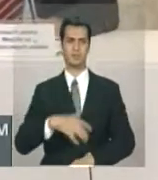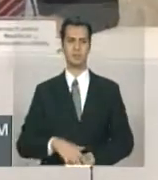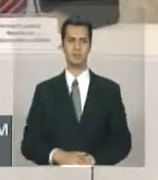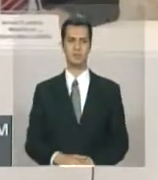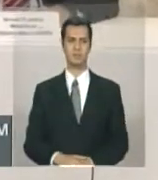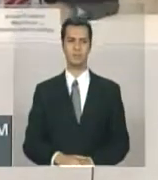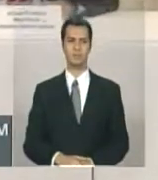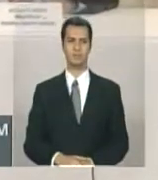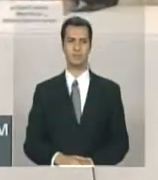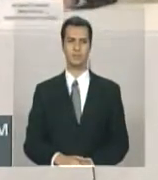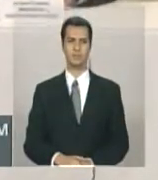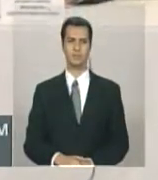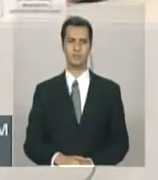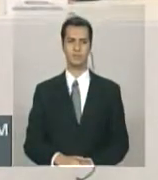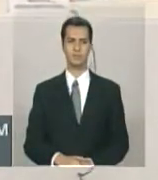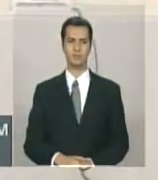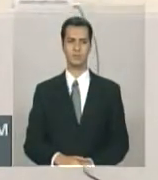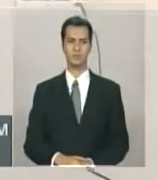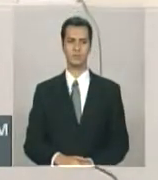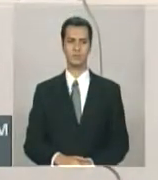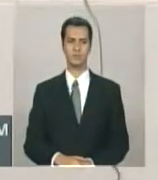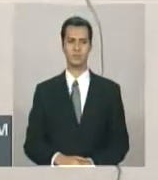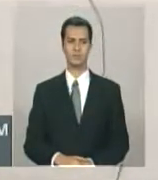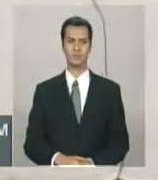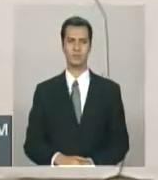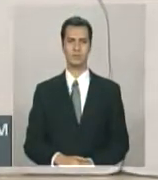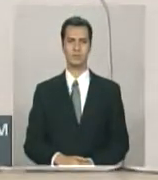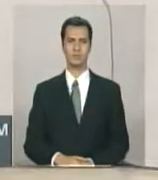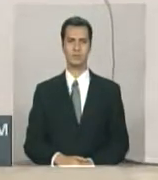calendário. Nosso pessoal já está lá, né? Permanentemente.